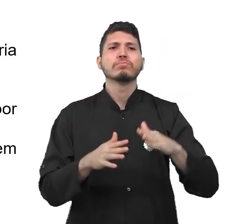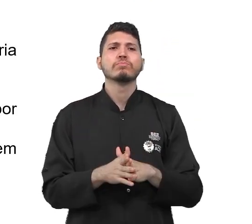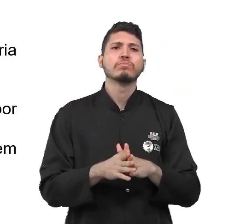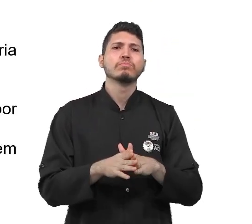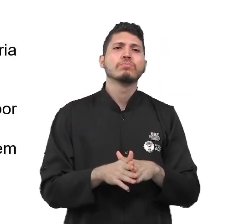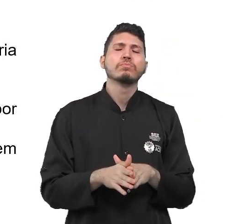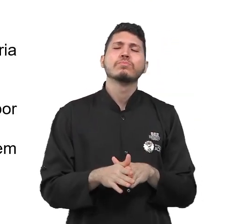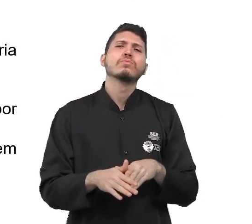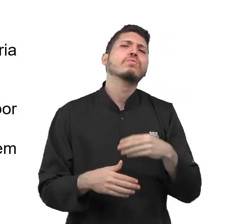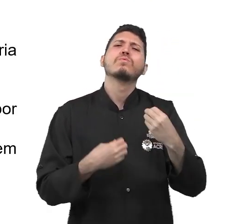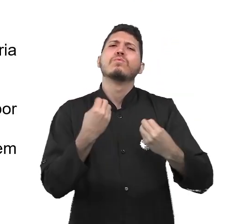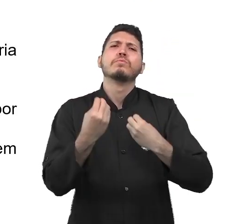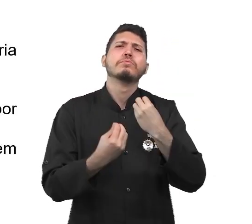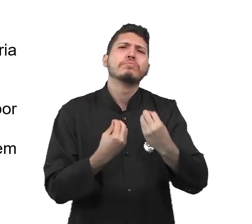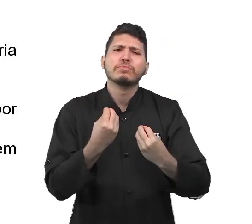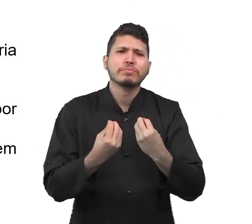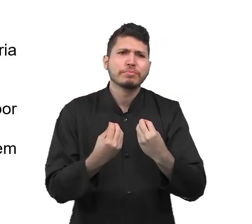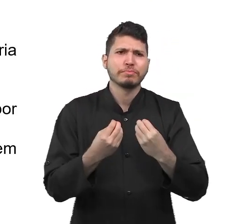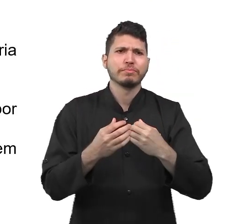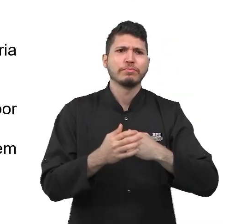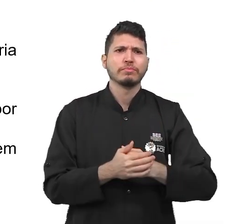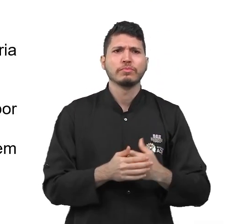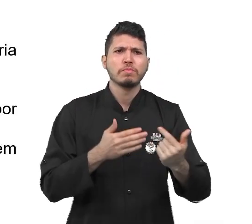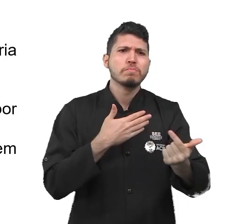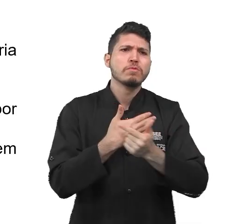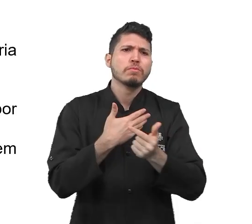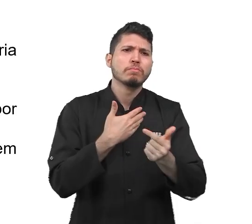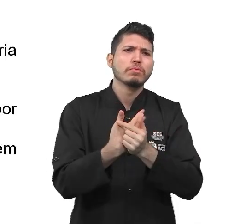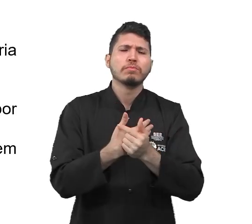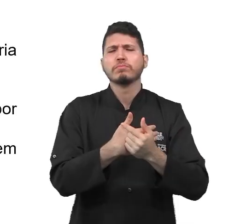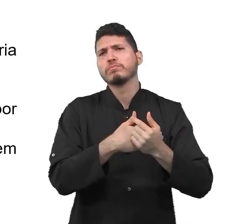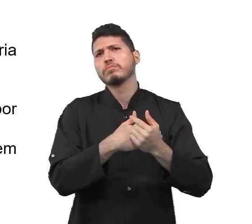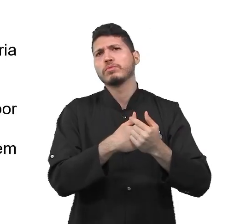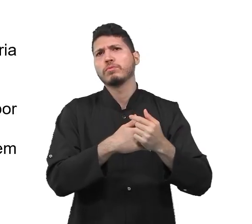da observação, experimentação e teoria?